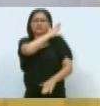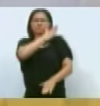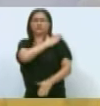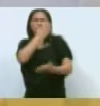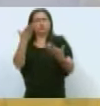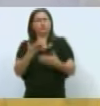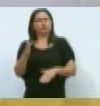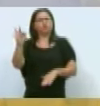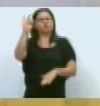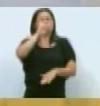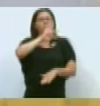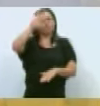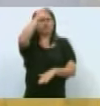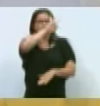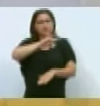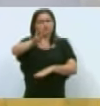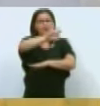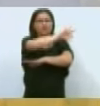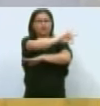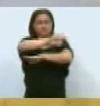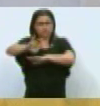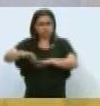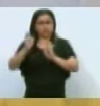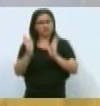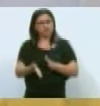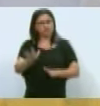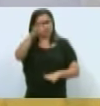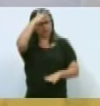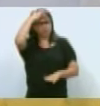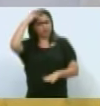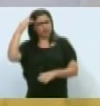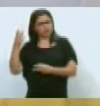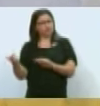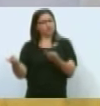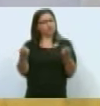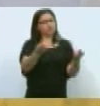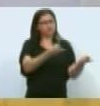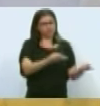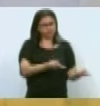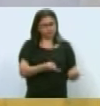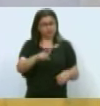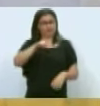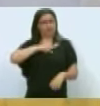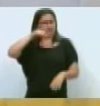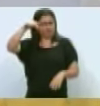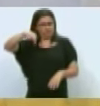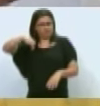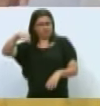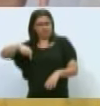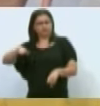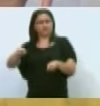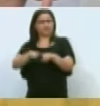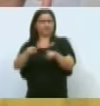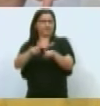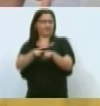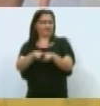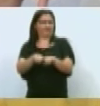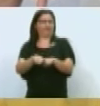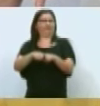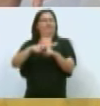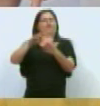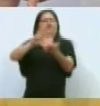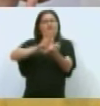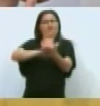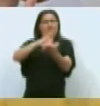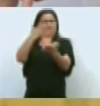bela arquiteta. Eu já estou com as minhas convidadas e também aqui embaixo, você tá vendo? Olha só, nós vamos acompanhar, opa, errei o lado,